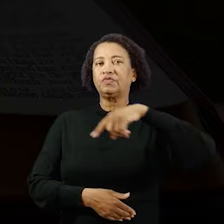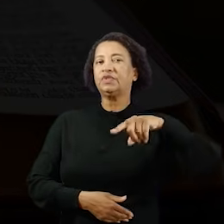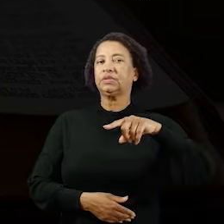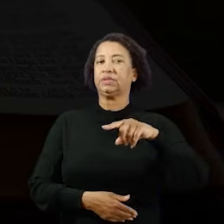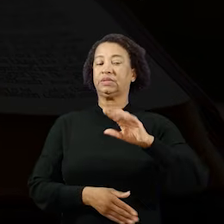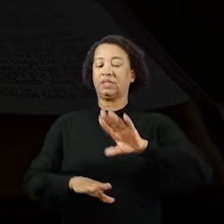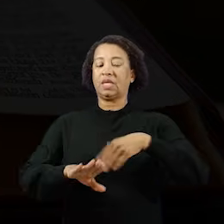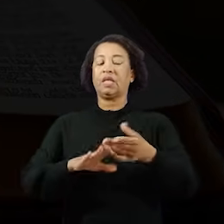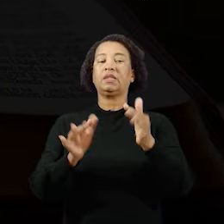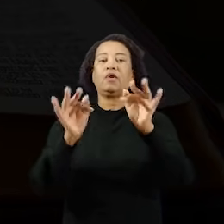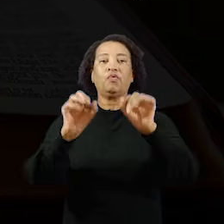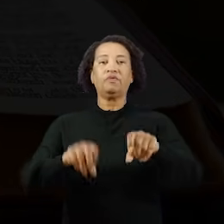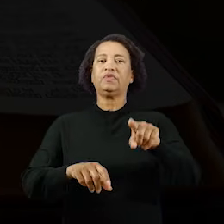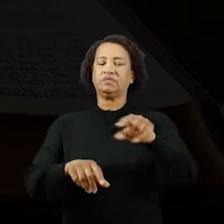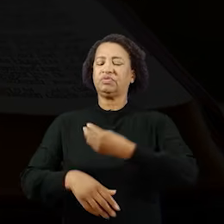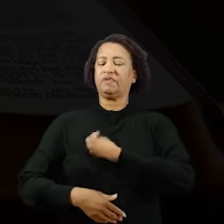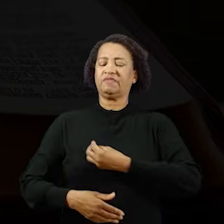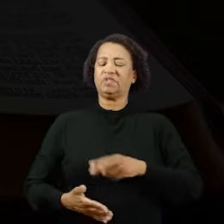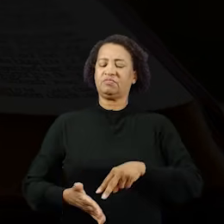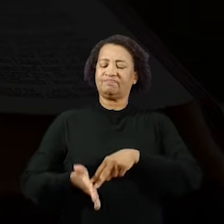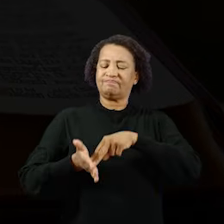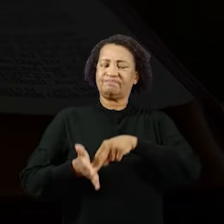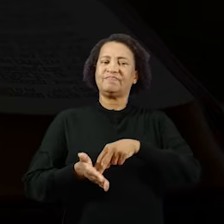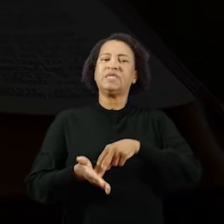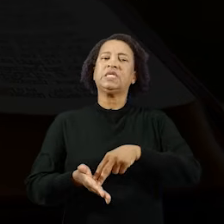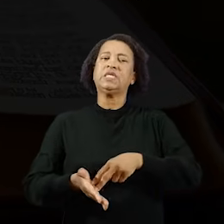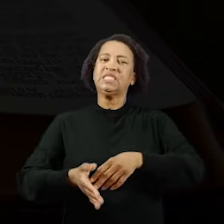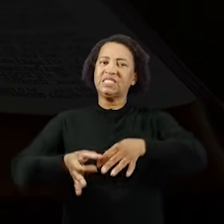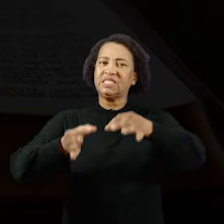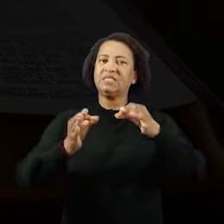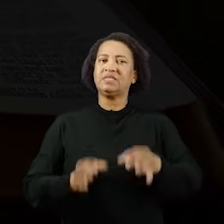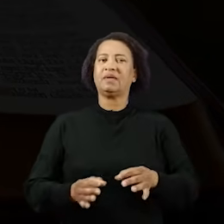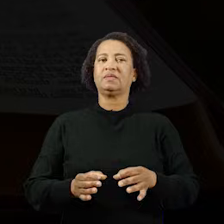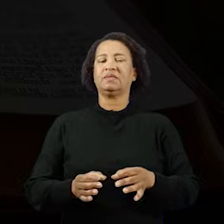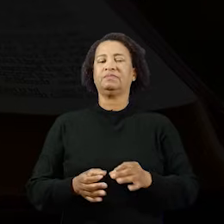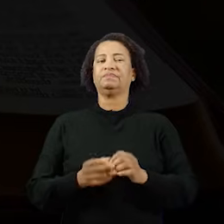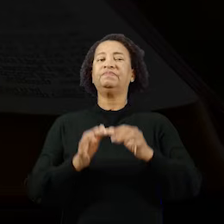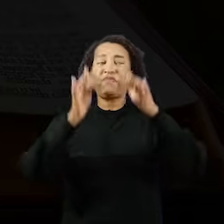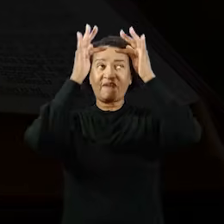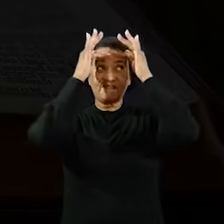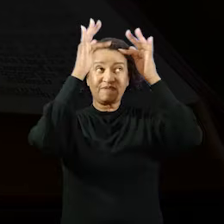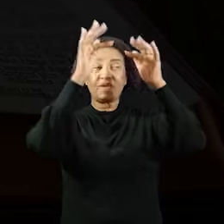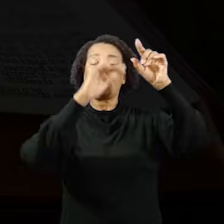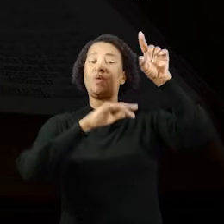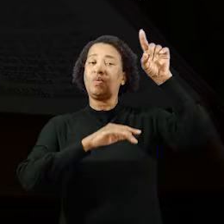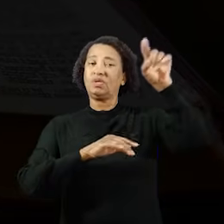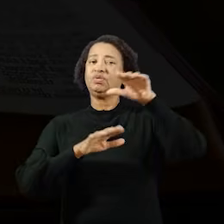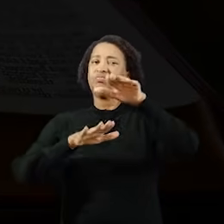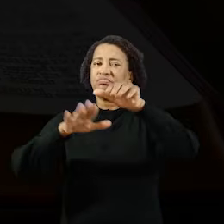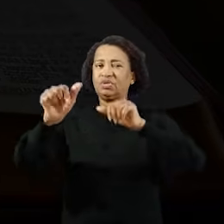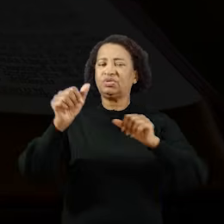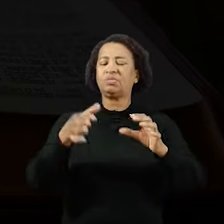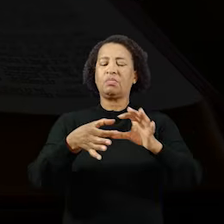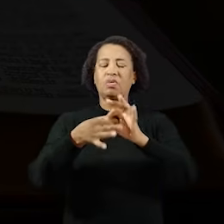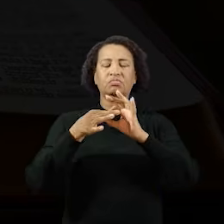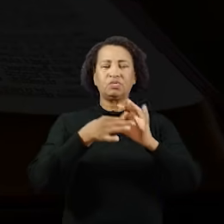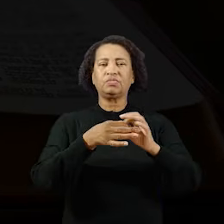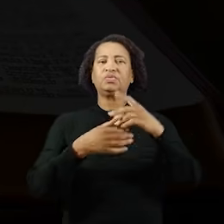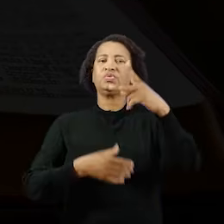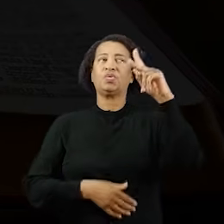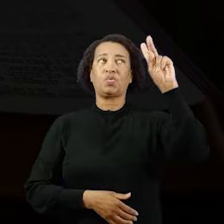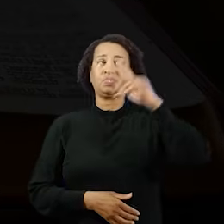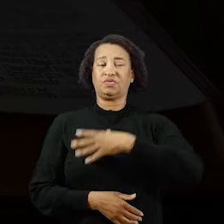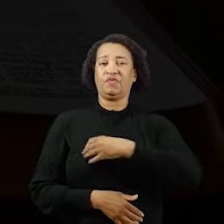serão irrepreensíveis no dia de nosso Senhor Jesus Cristo. Fiel é Deus, o qual os chamou à comunhão com seu Filho